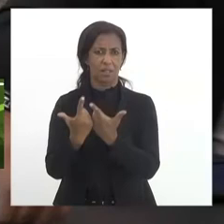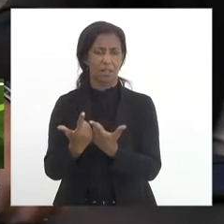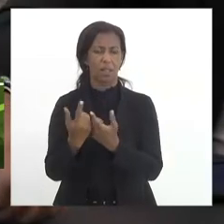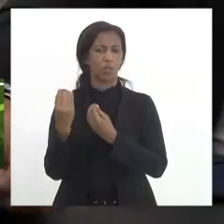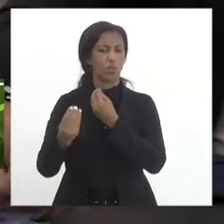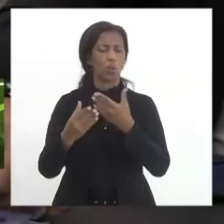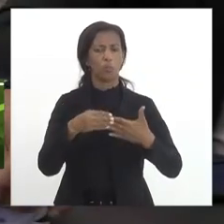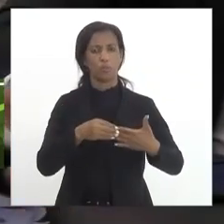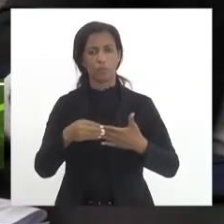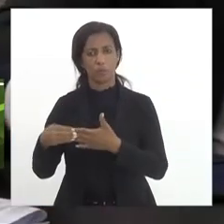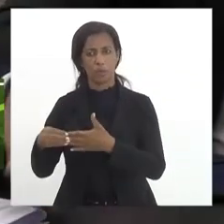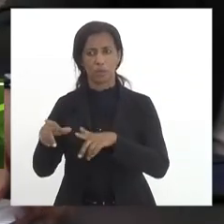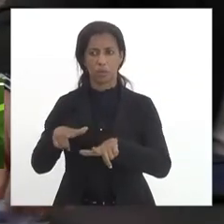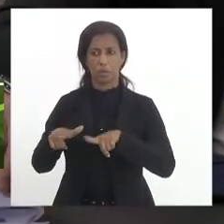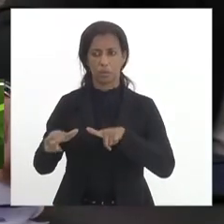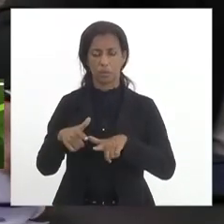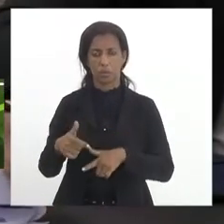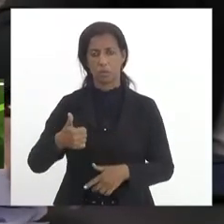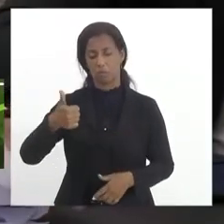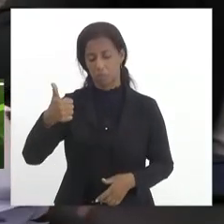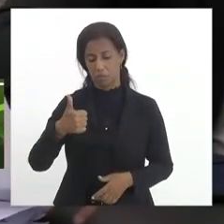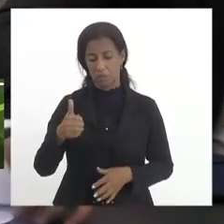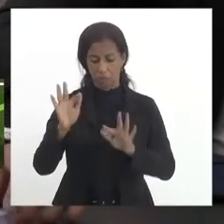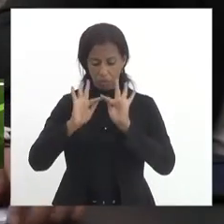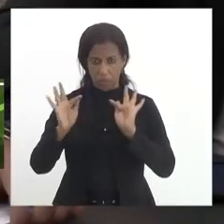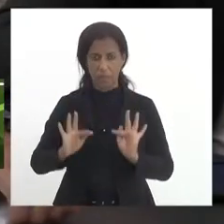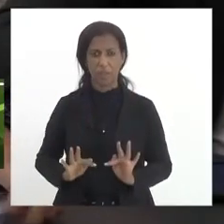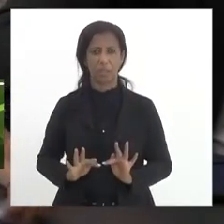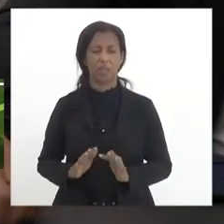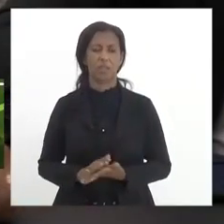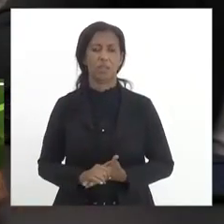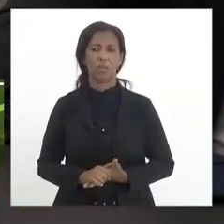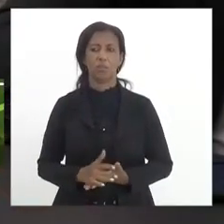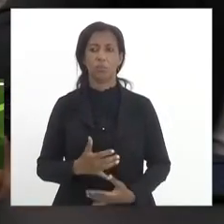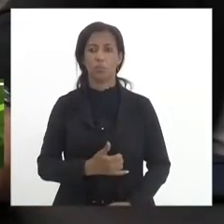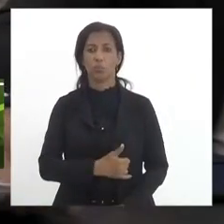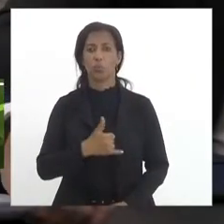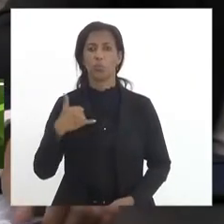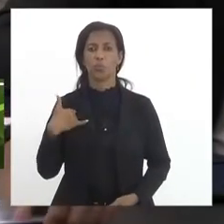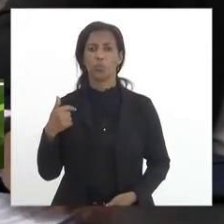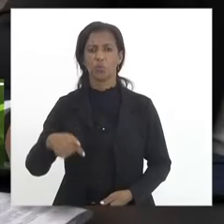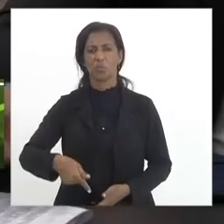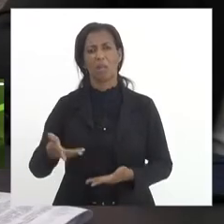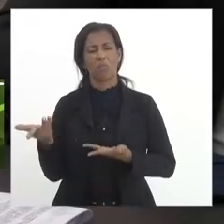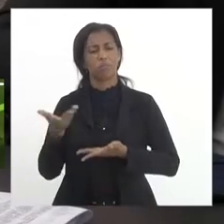conduzindo os trabalhos. Então, em primeiro lugar, me sinto muito feliz e muito orgulhoso de